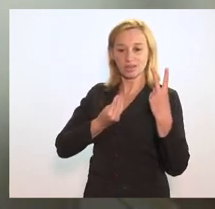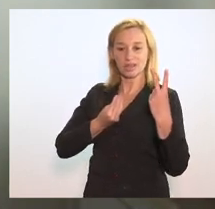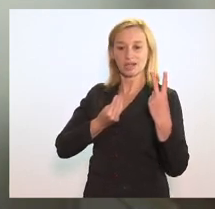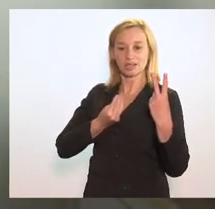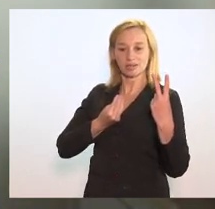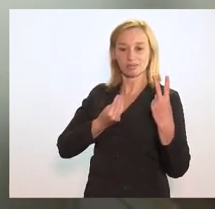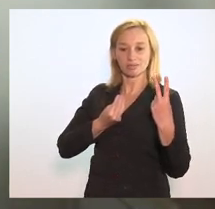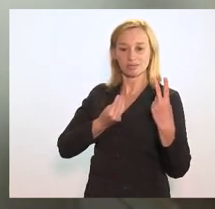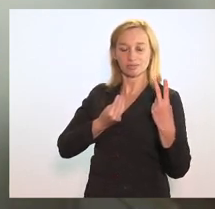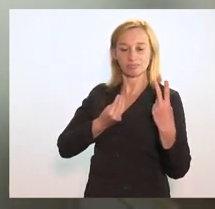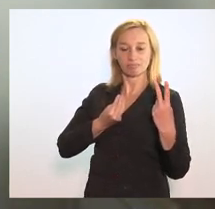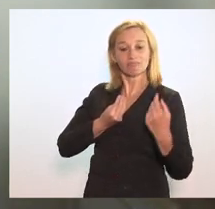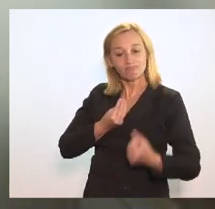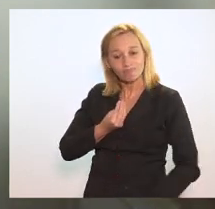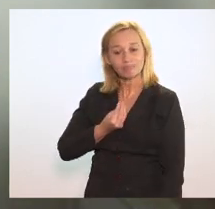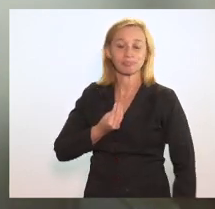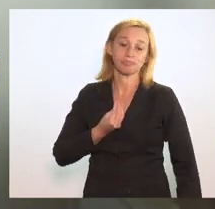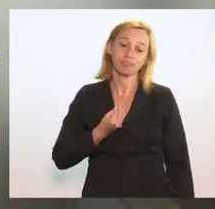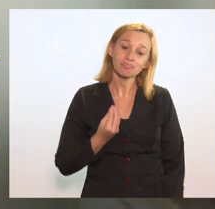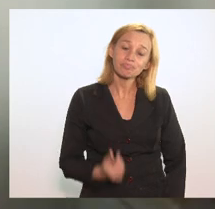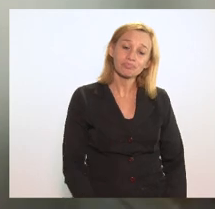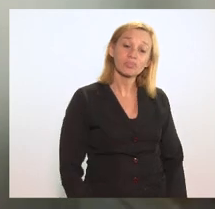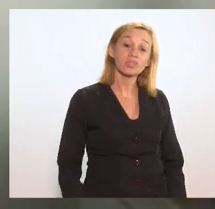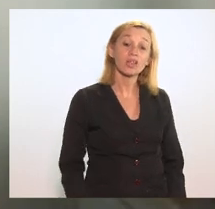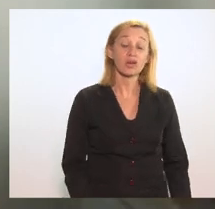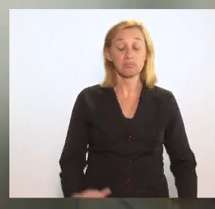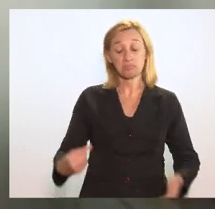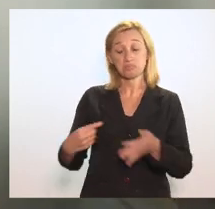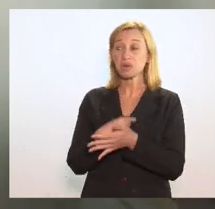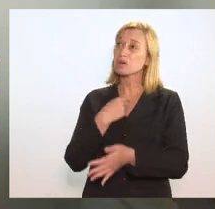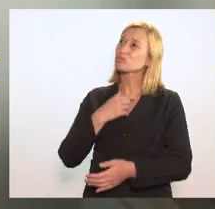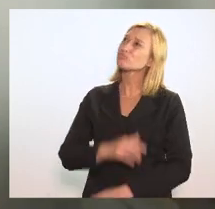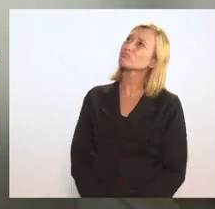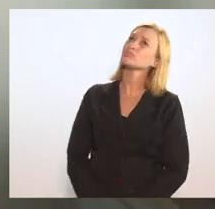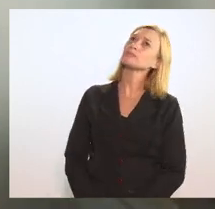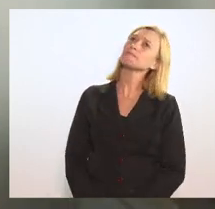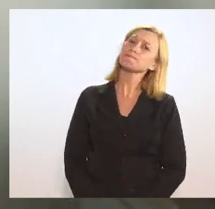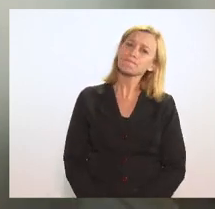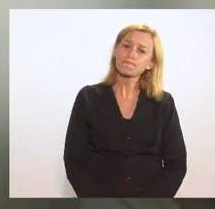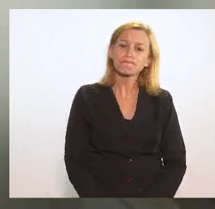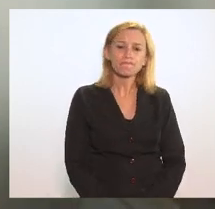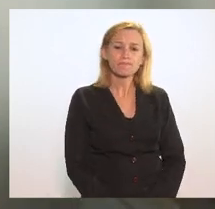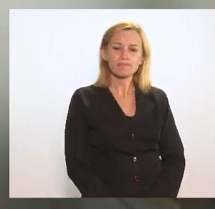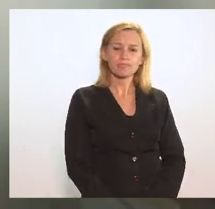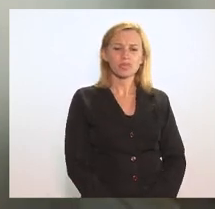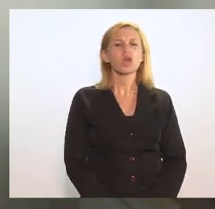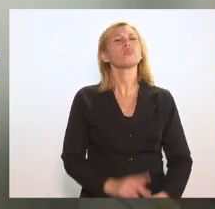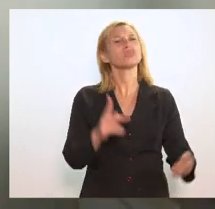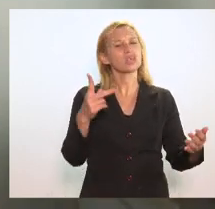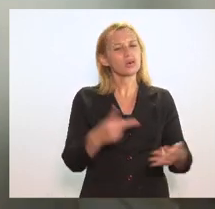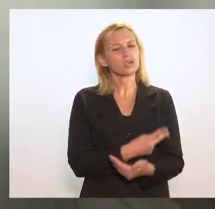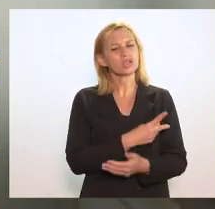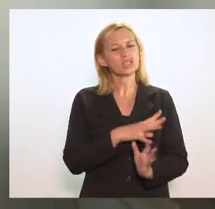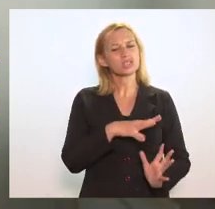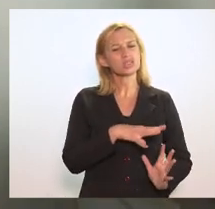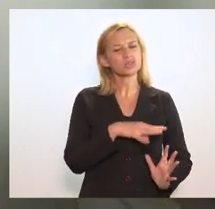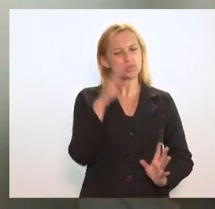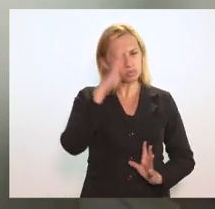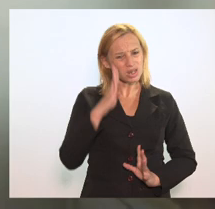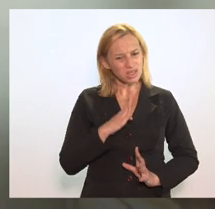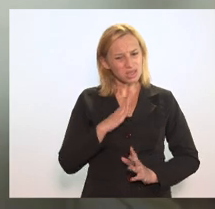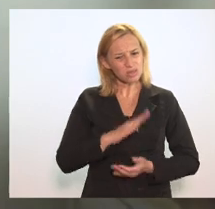preservada. E aí eu me pergunto, é isto que está acontecendo no